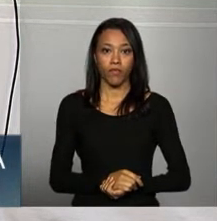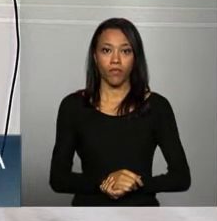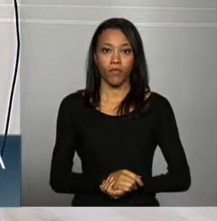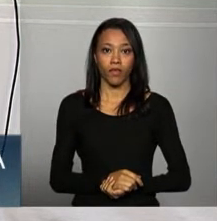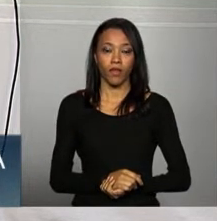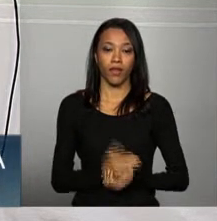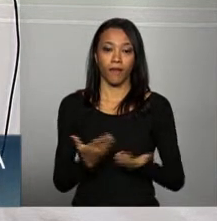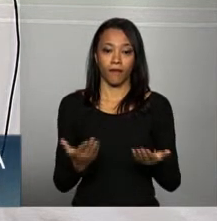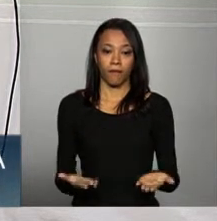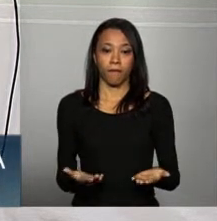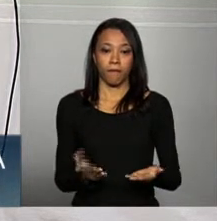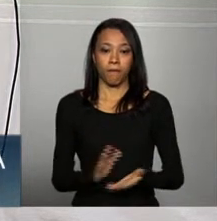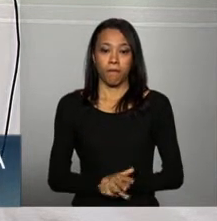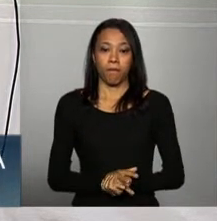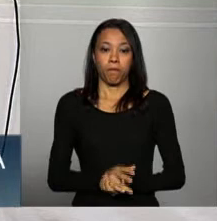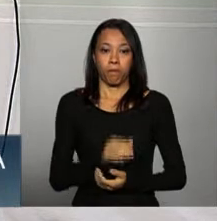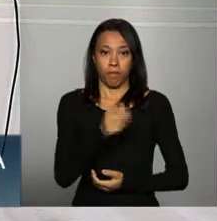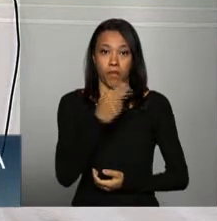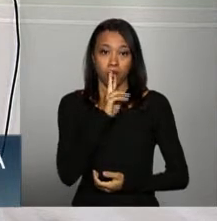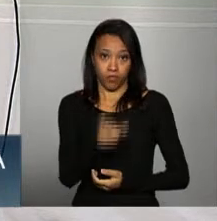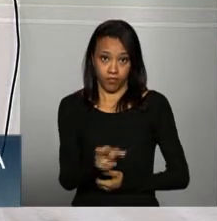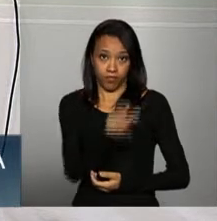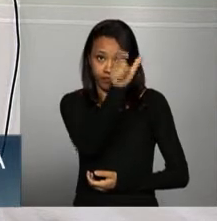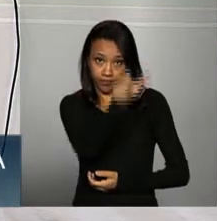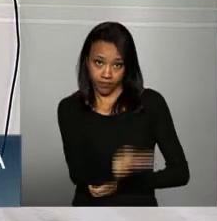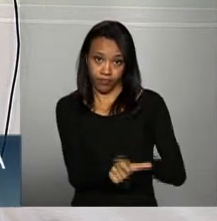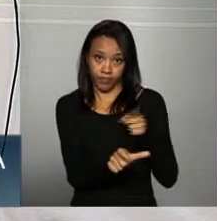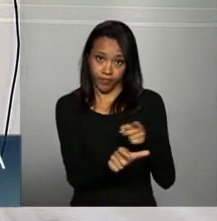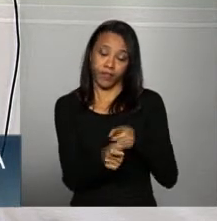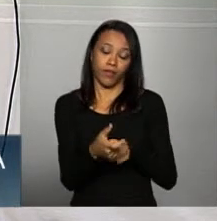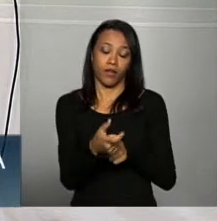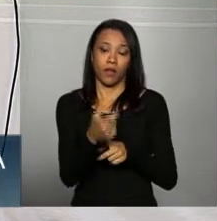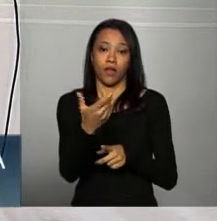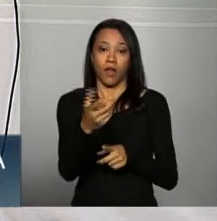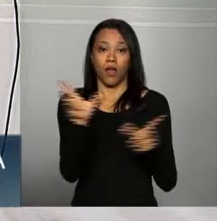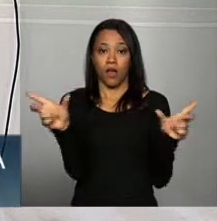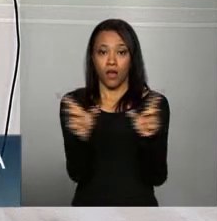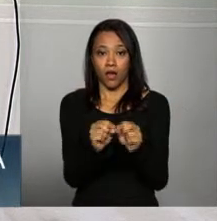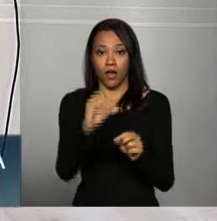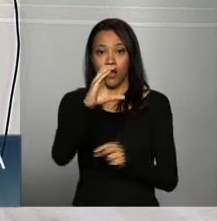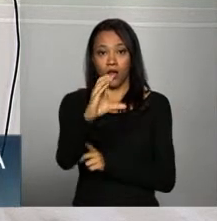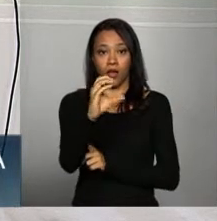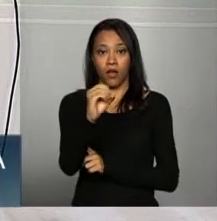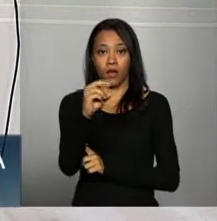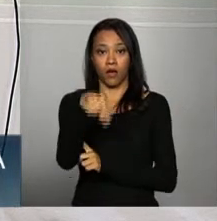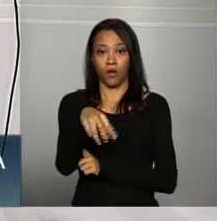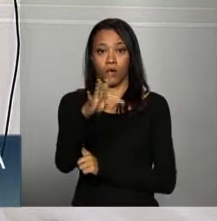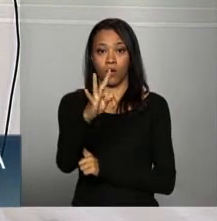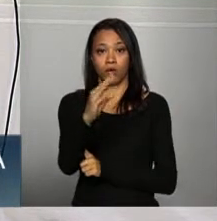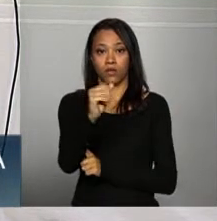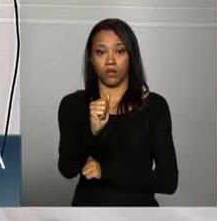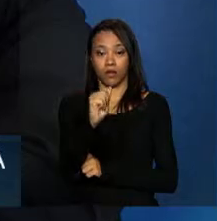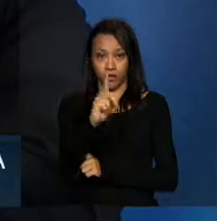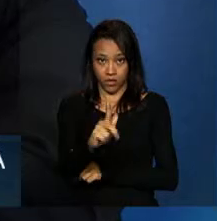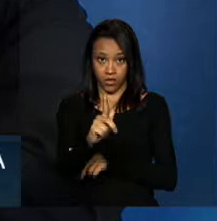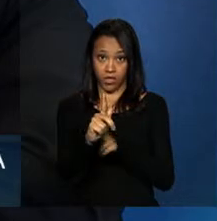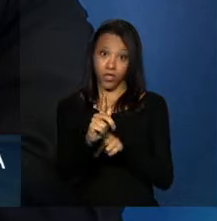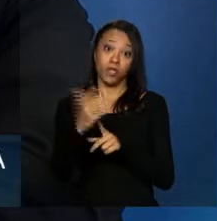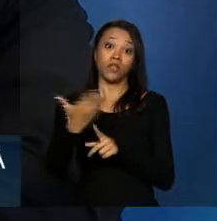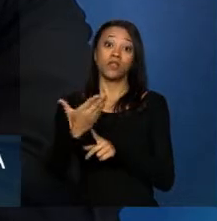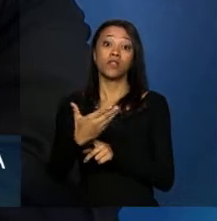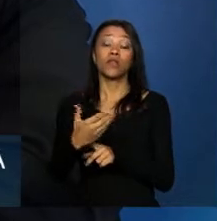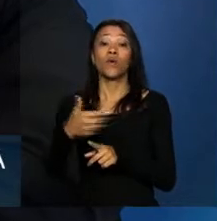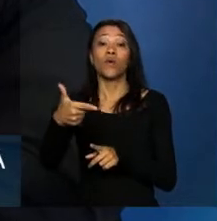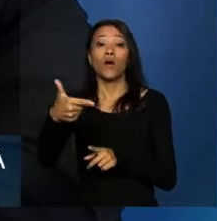A Contag realiza, nesse ano de 2015, seu 21º Grito da Terra Brasil. Ele se